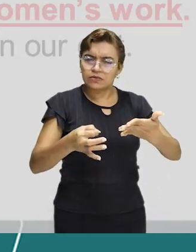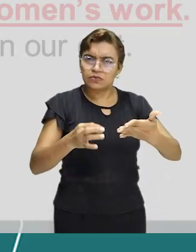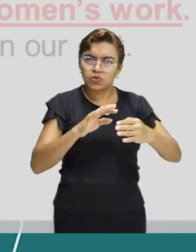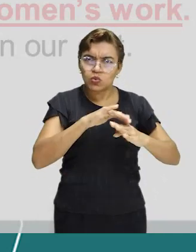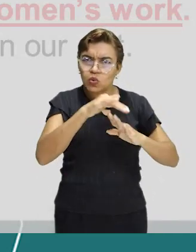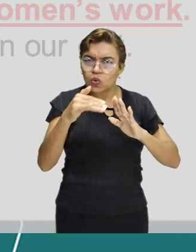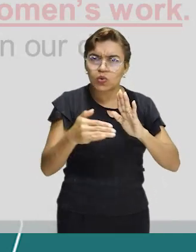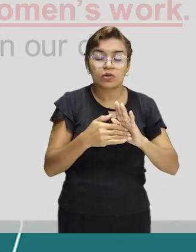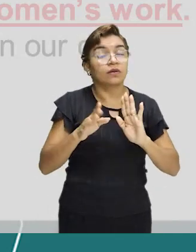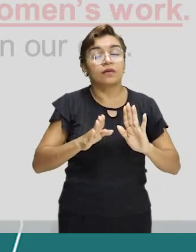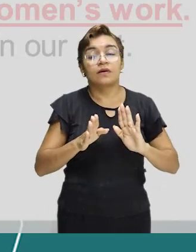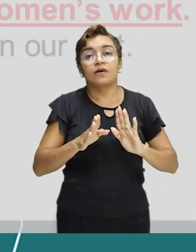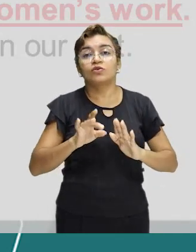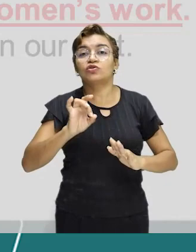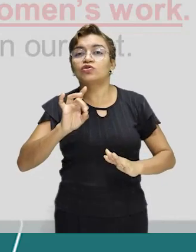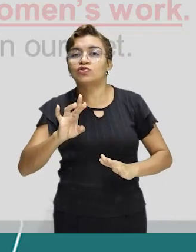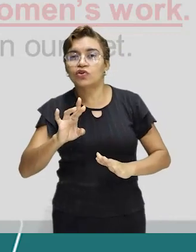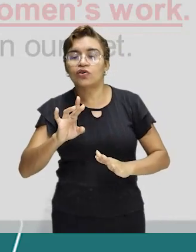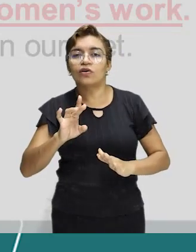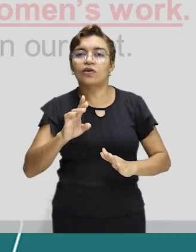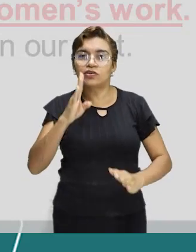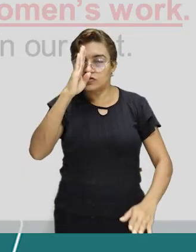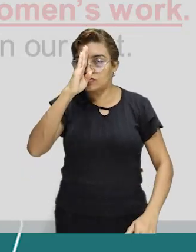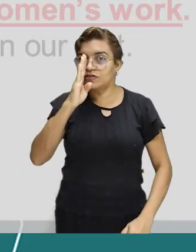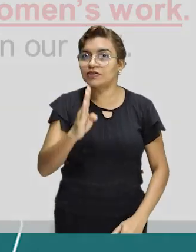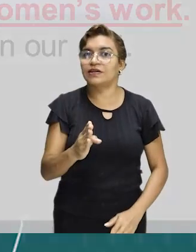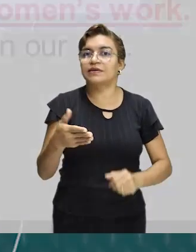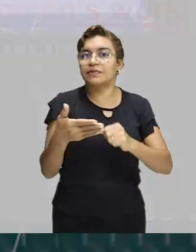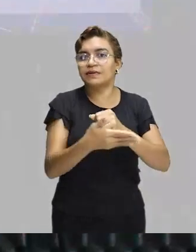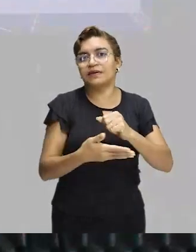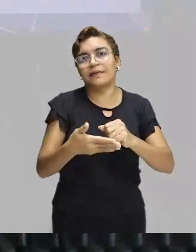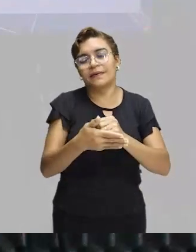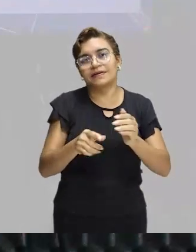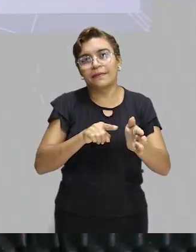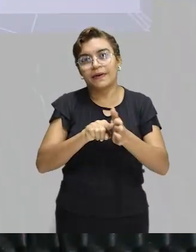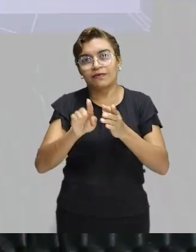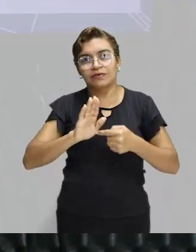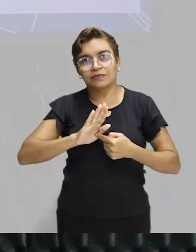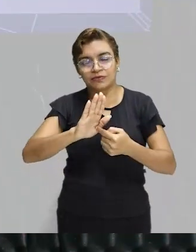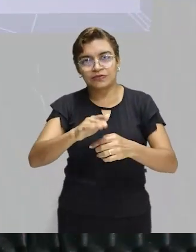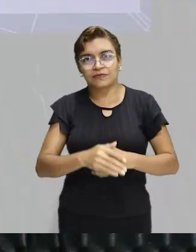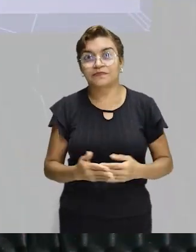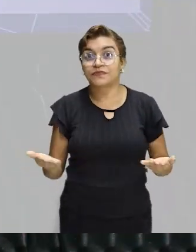fui diretamente com base no que a pergunta chamou a atenção. Pessoal,